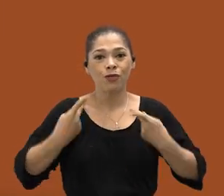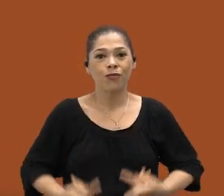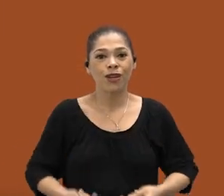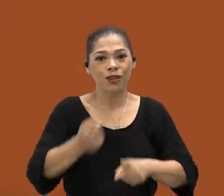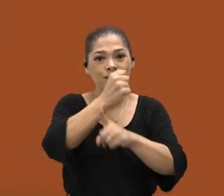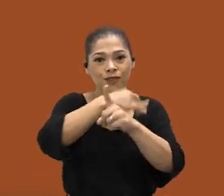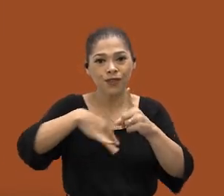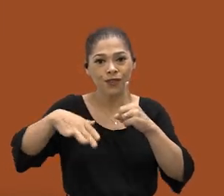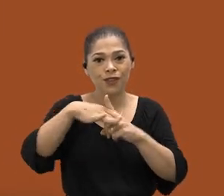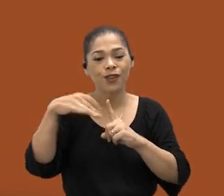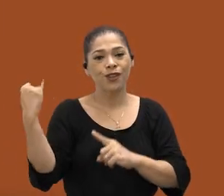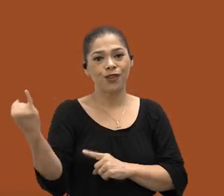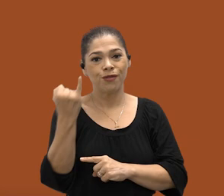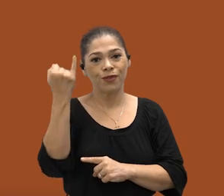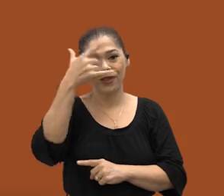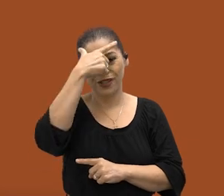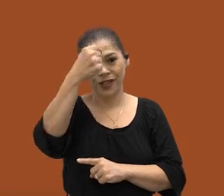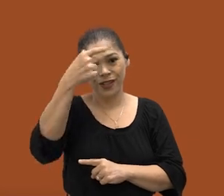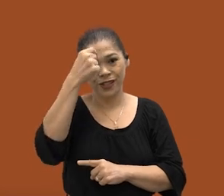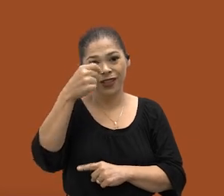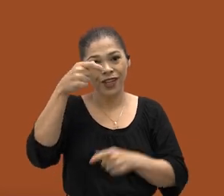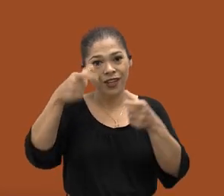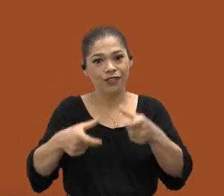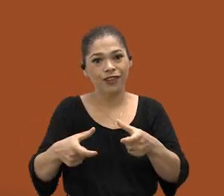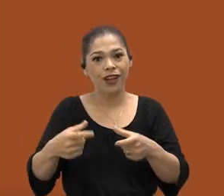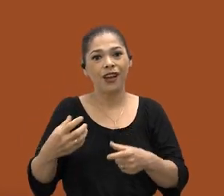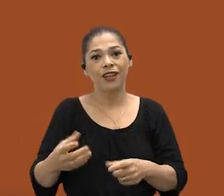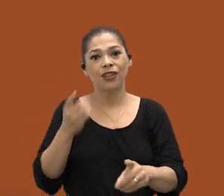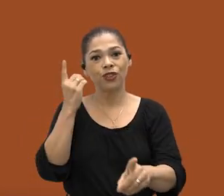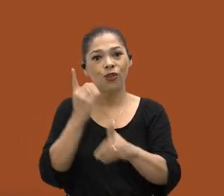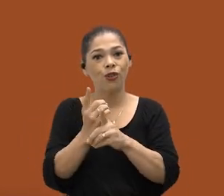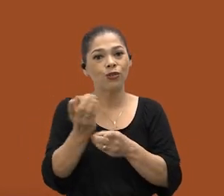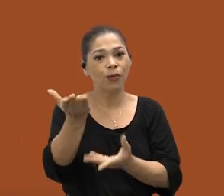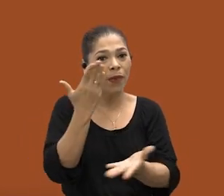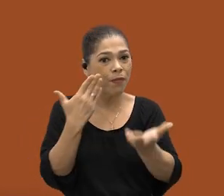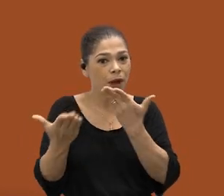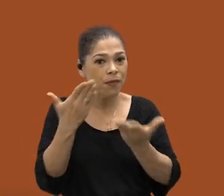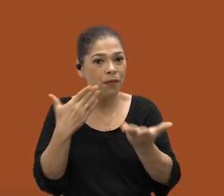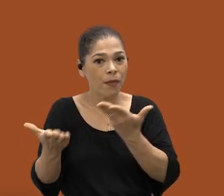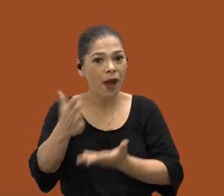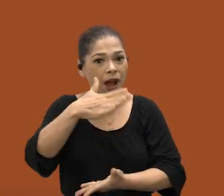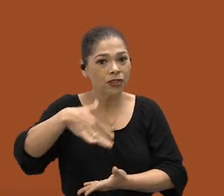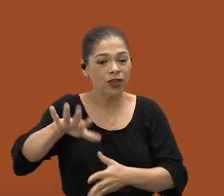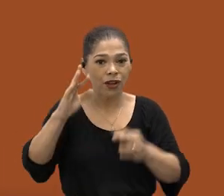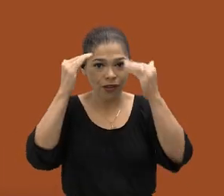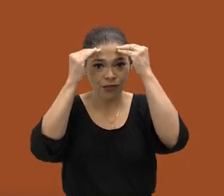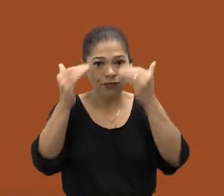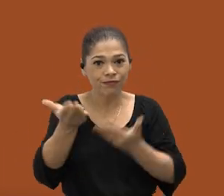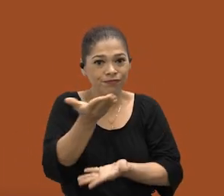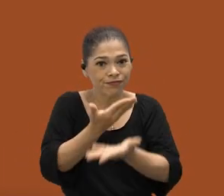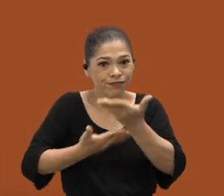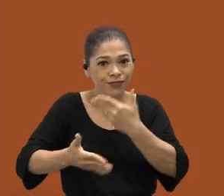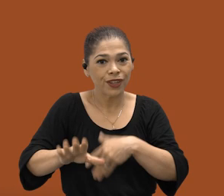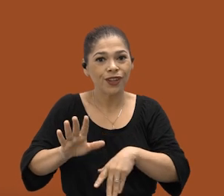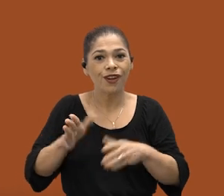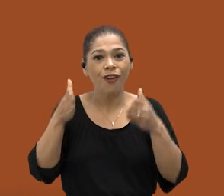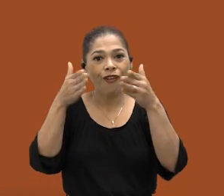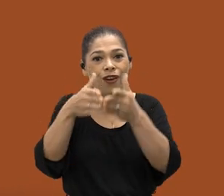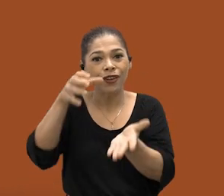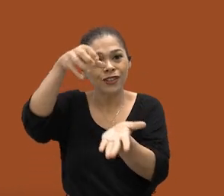produzido relevante acadêmicamente e É nesse local que a gente vai fazer esse encontro então de maneira geral uma história